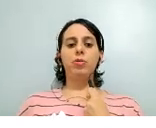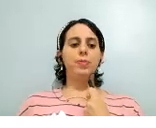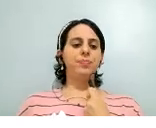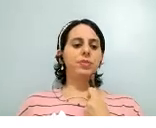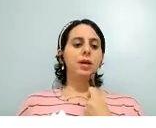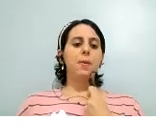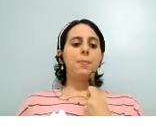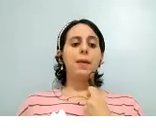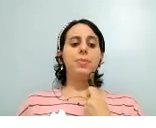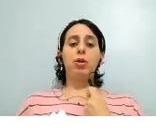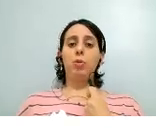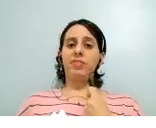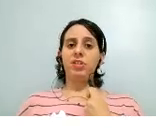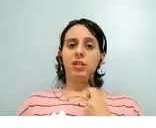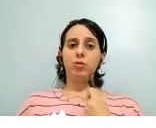bacteriófago,